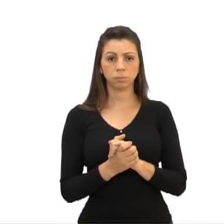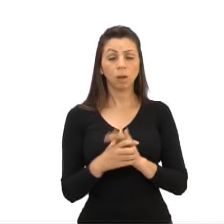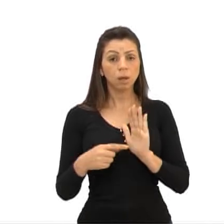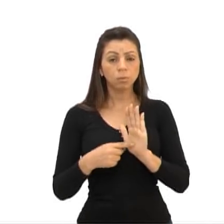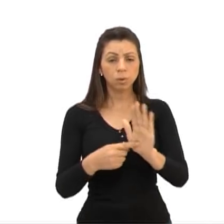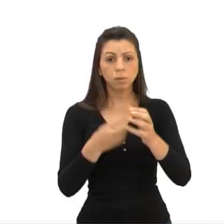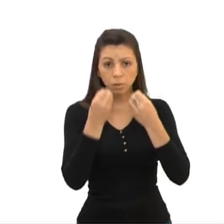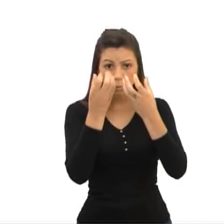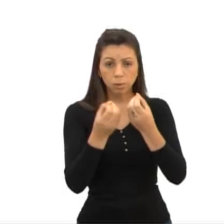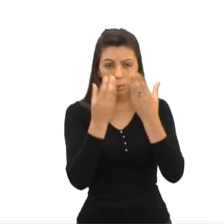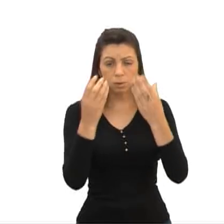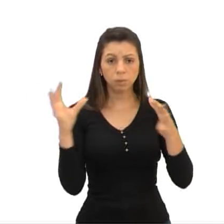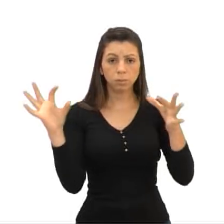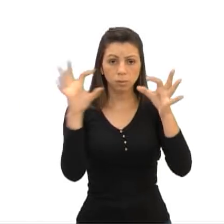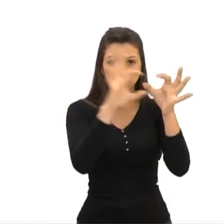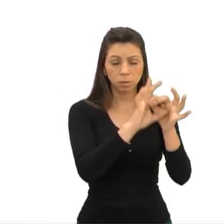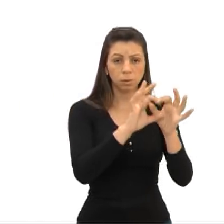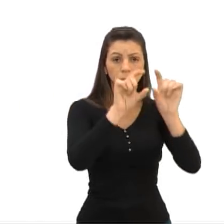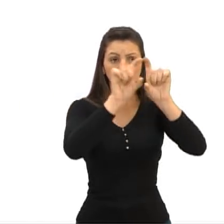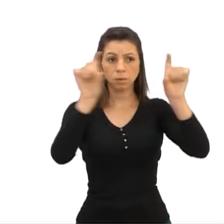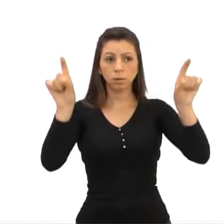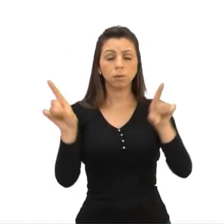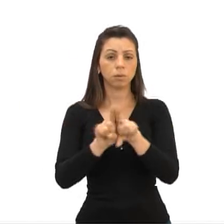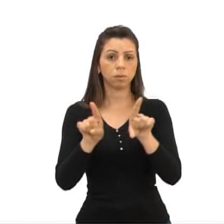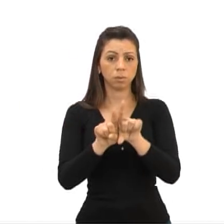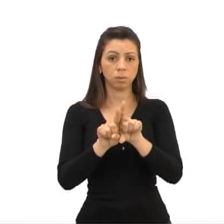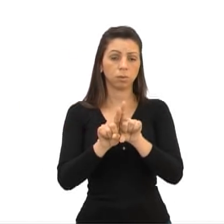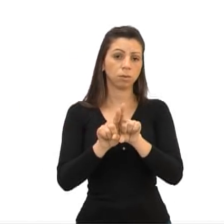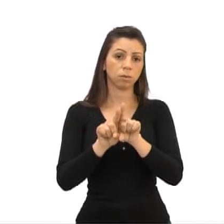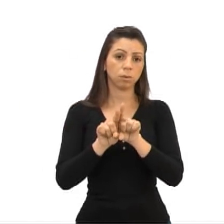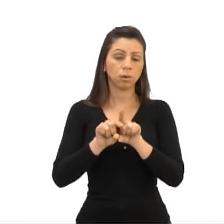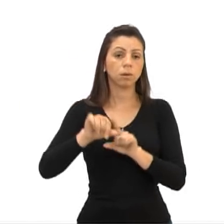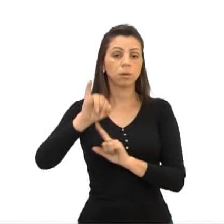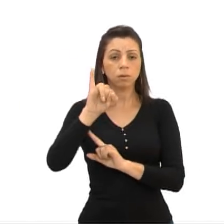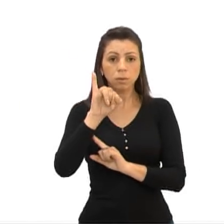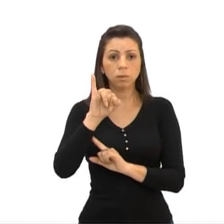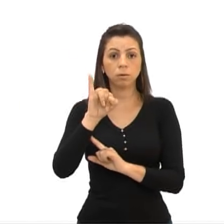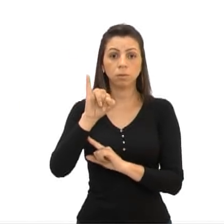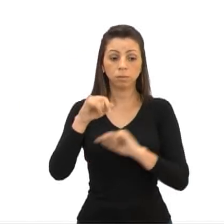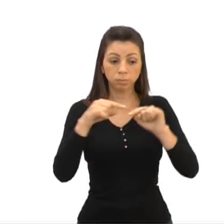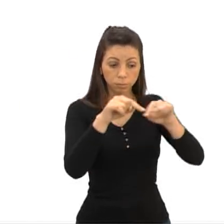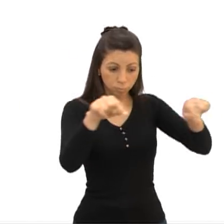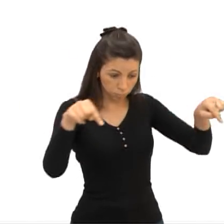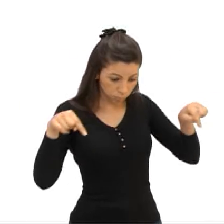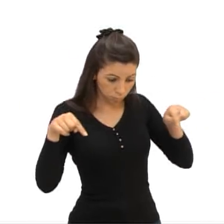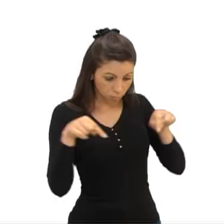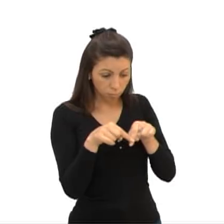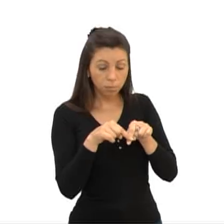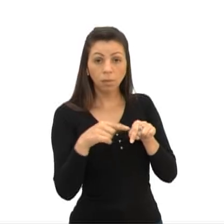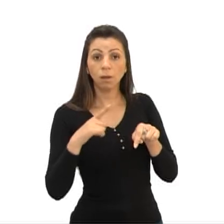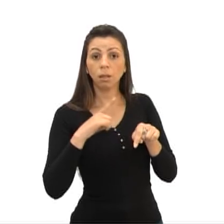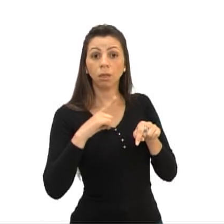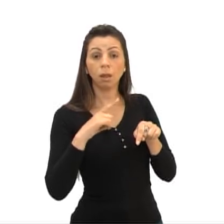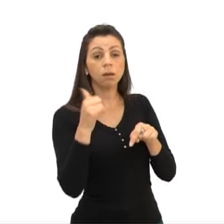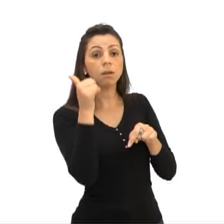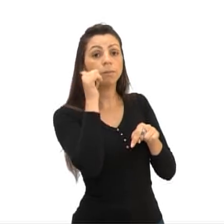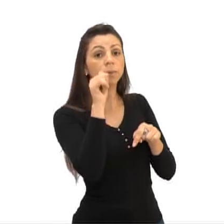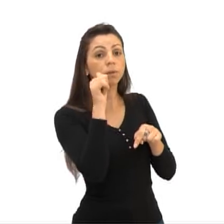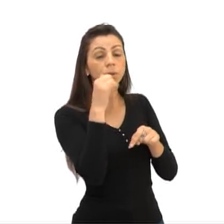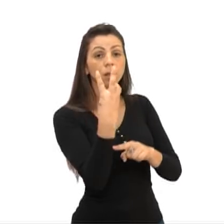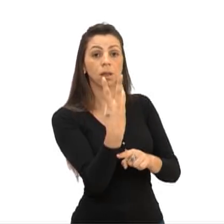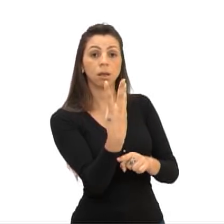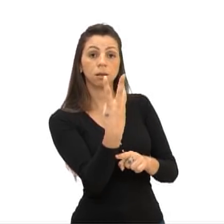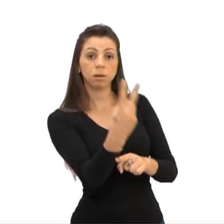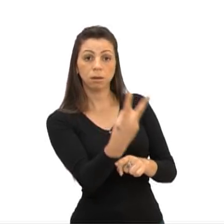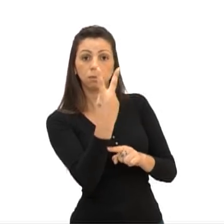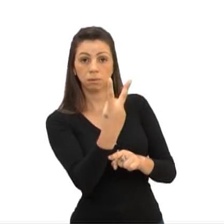contexto. E ele já informou também que se nessa sala tem 32 meninas matriculadas nessa